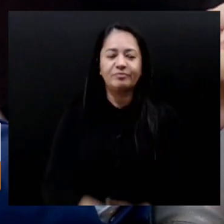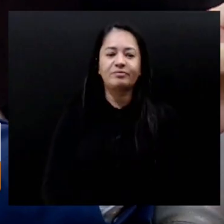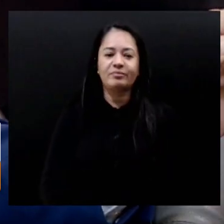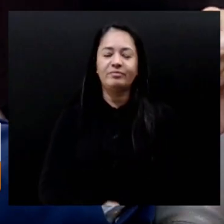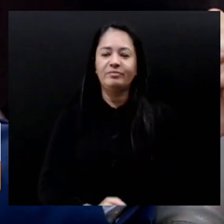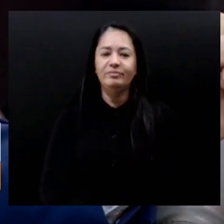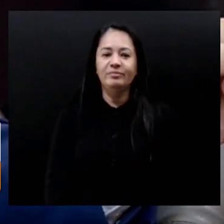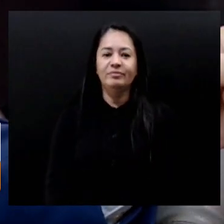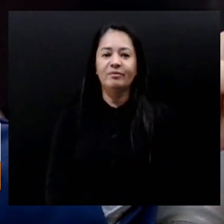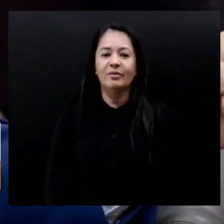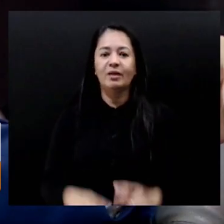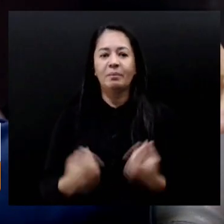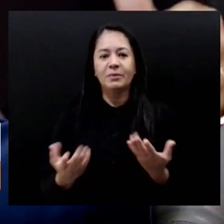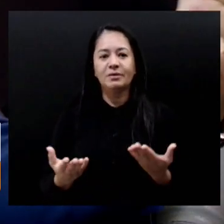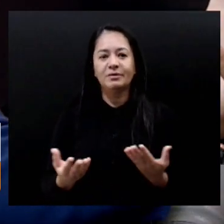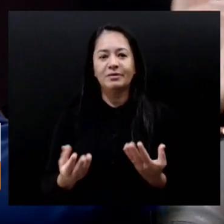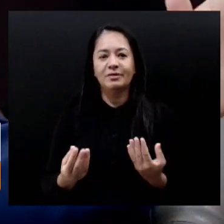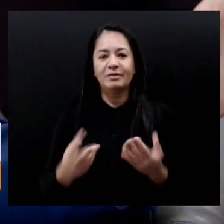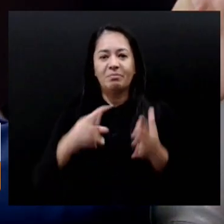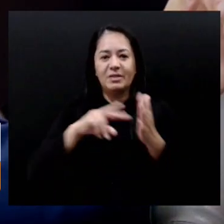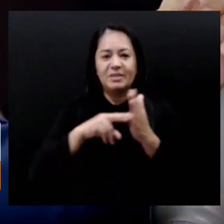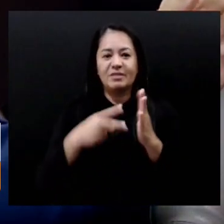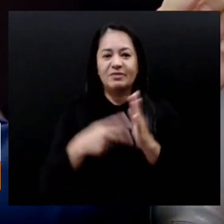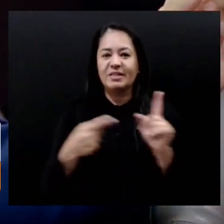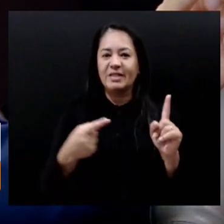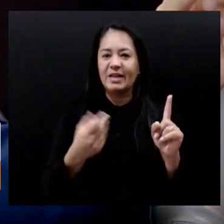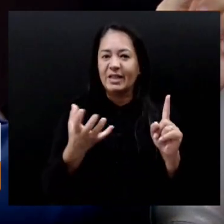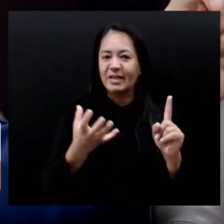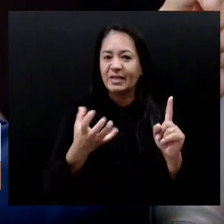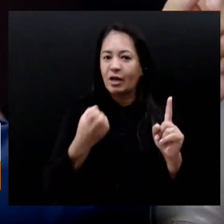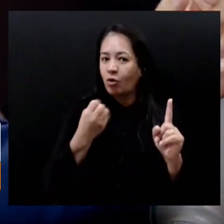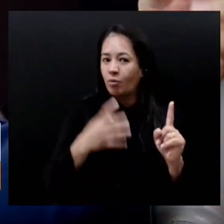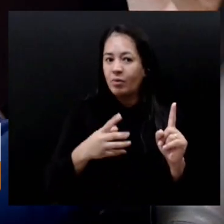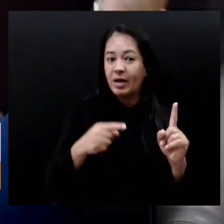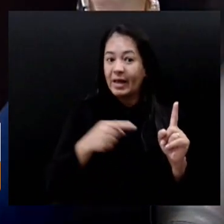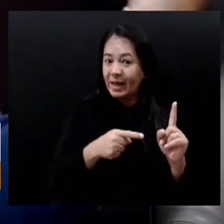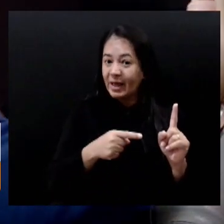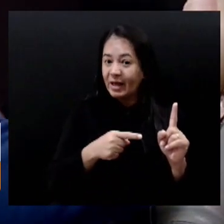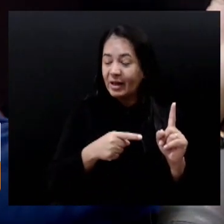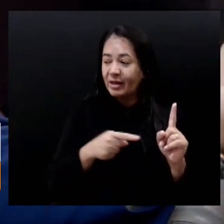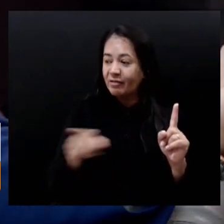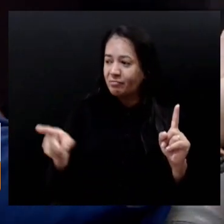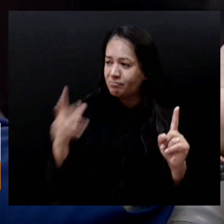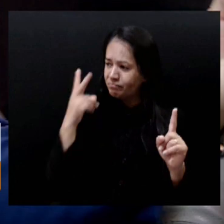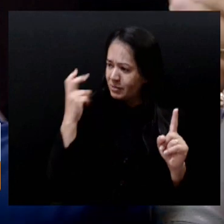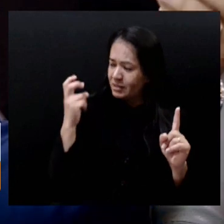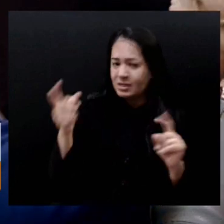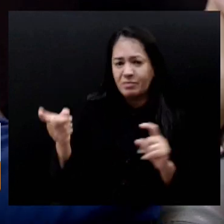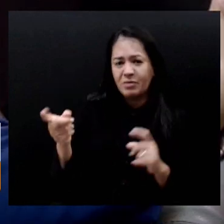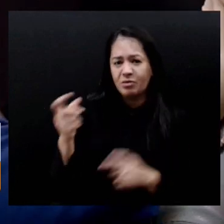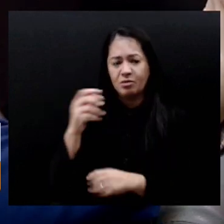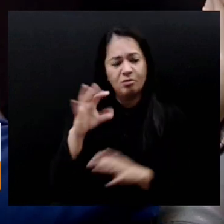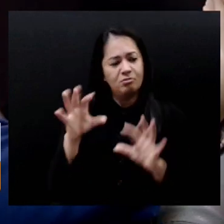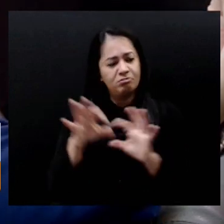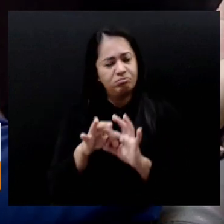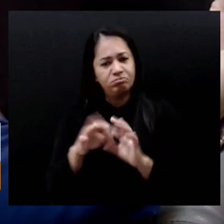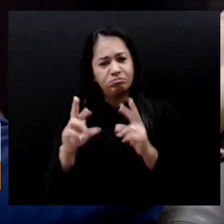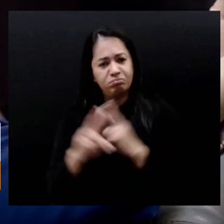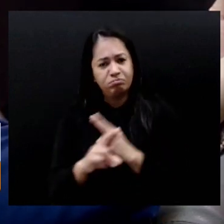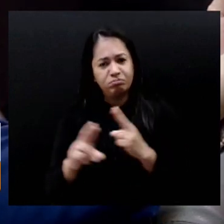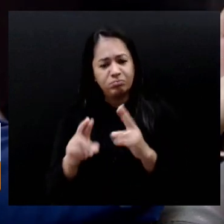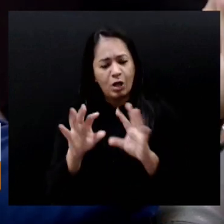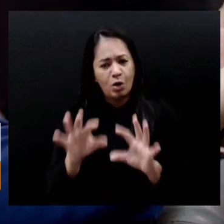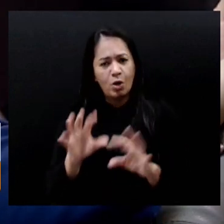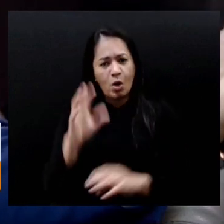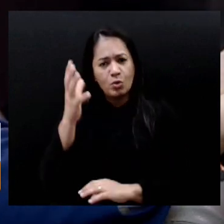veja, mas não quer dizer que ela queria algo bom dessa raiva. Ela estava vendo que ele não estava conectado à relação, à situação, se ele não